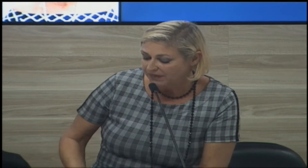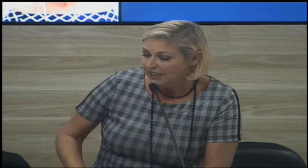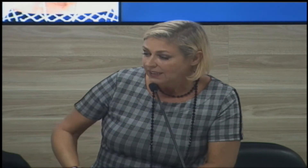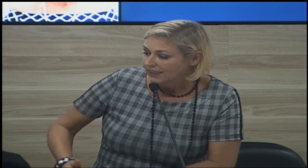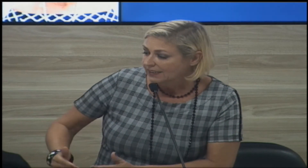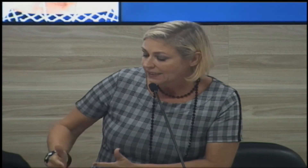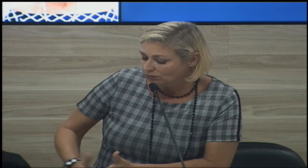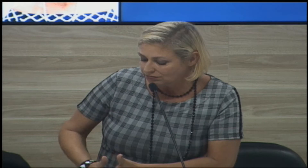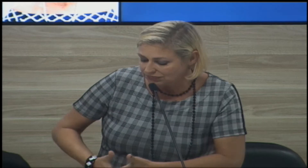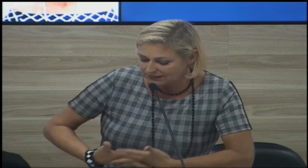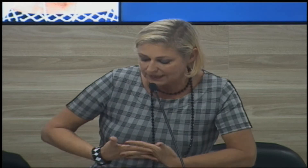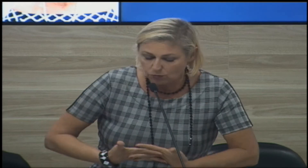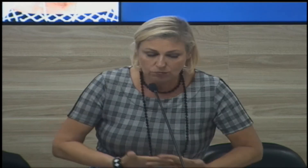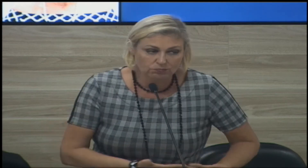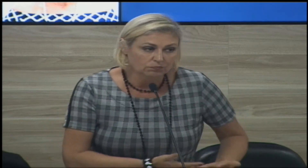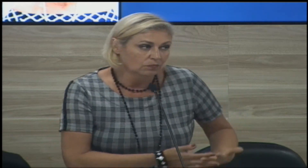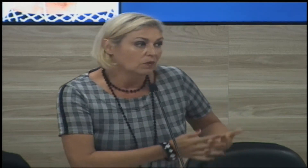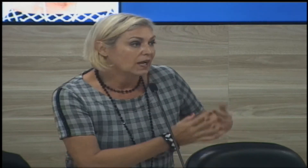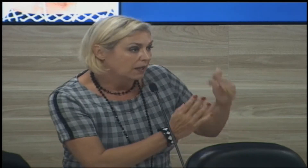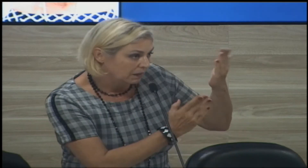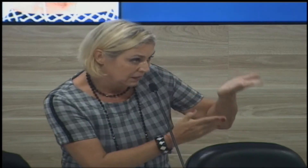solucionar. Então, são